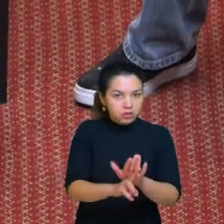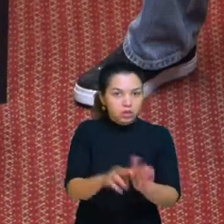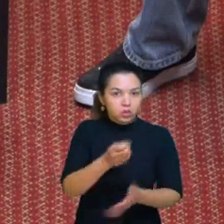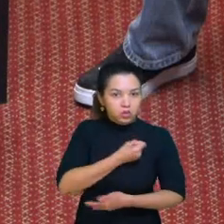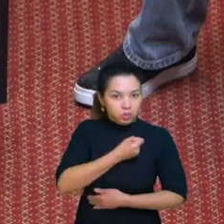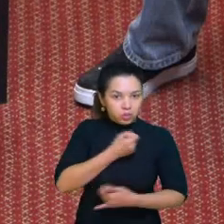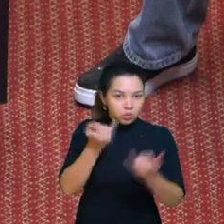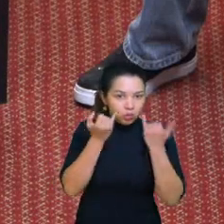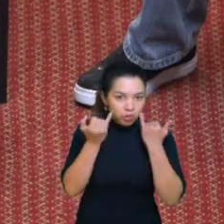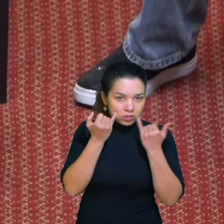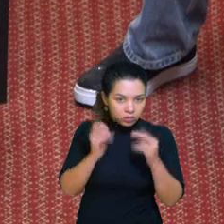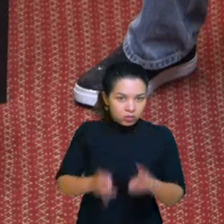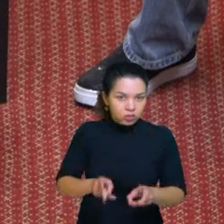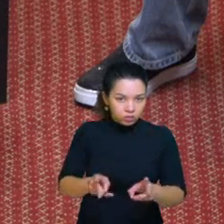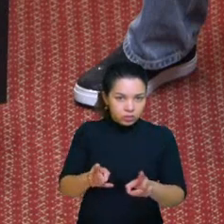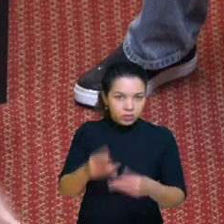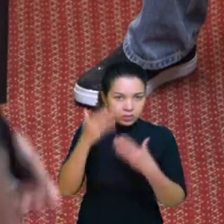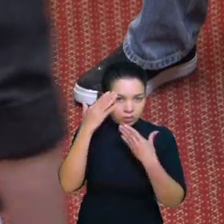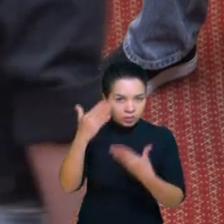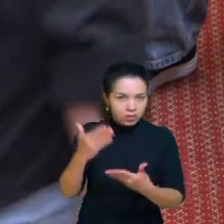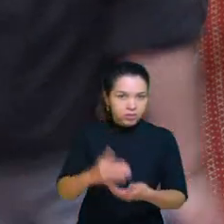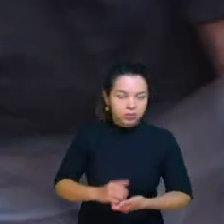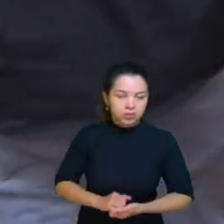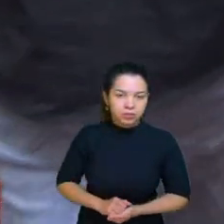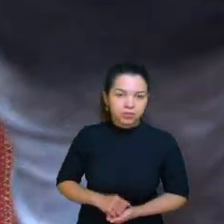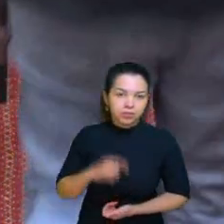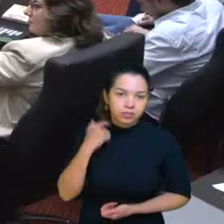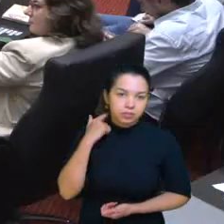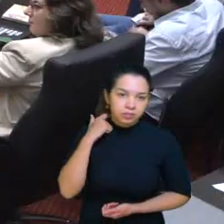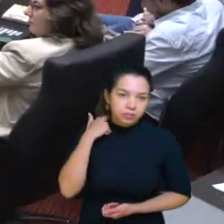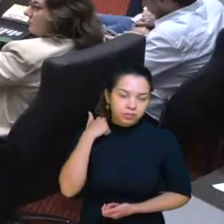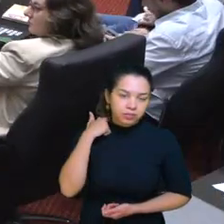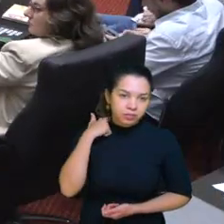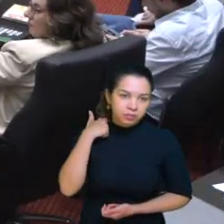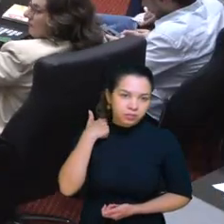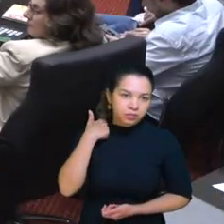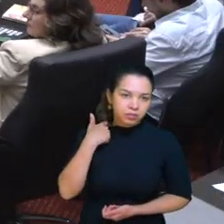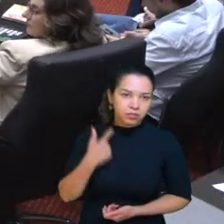formação continuada só isso obrigado bacana obrigada